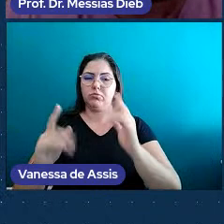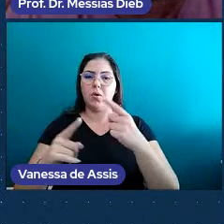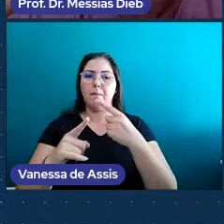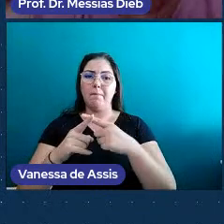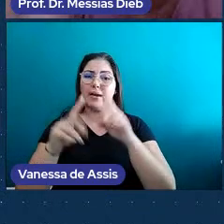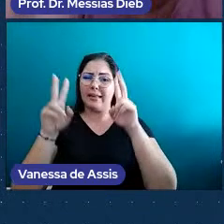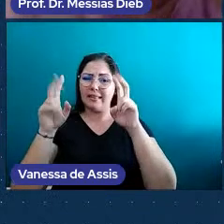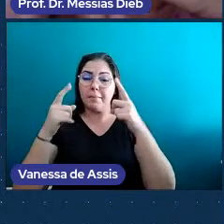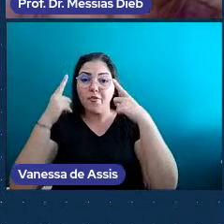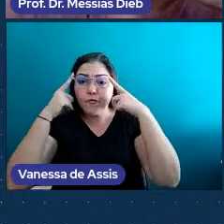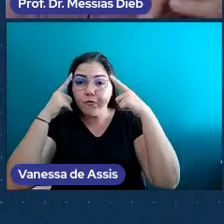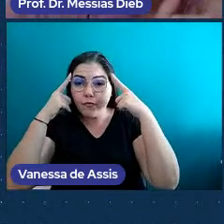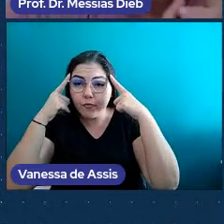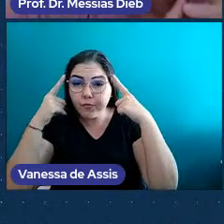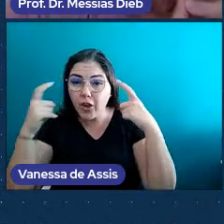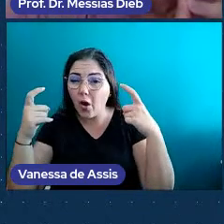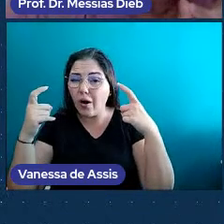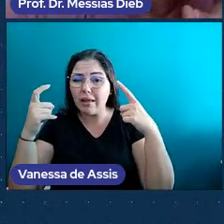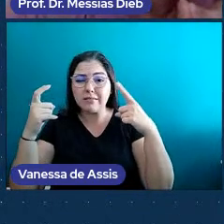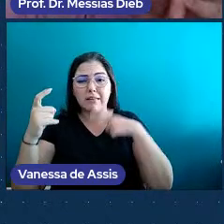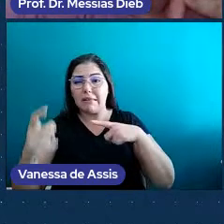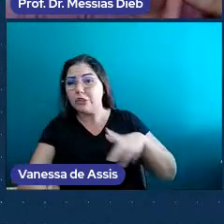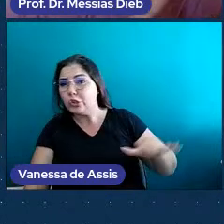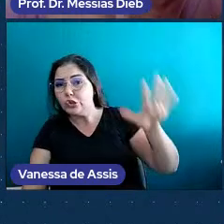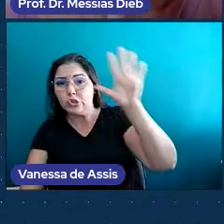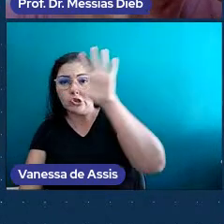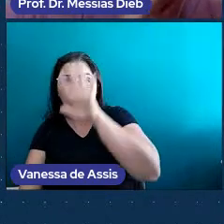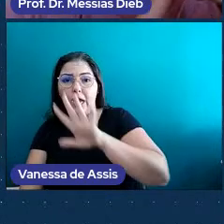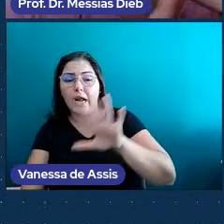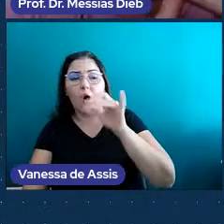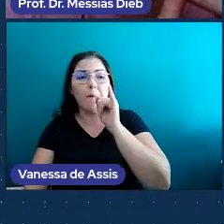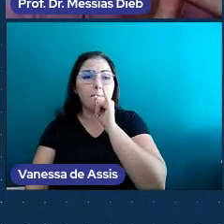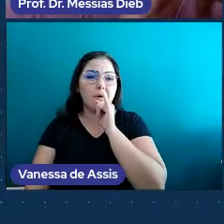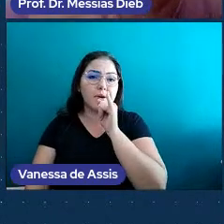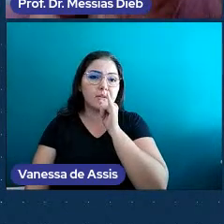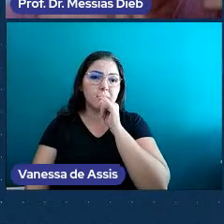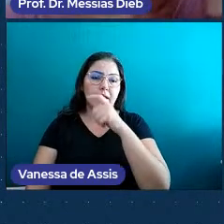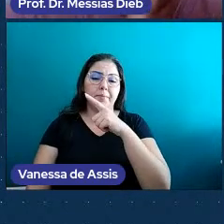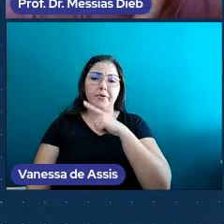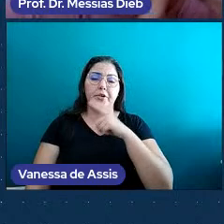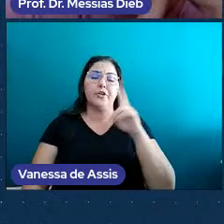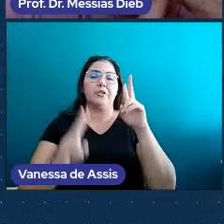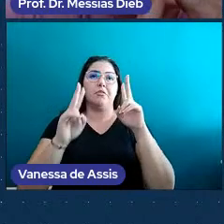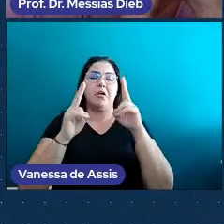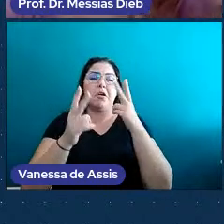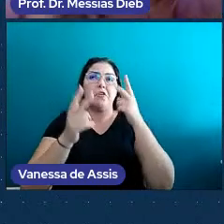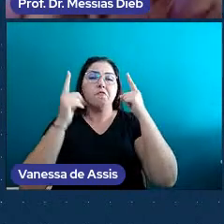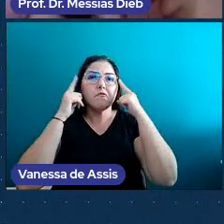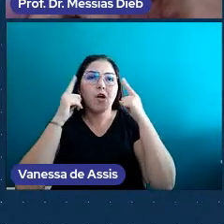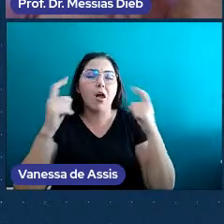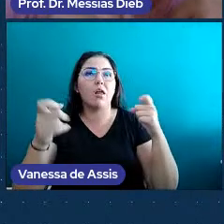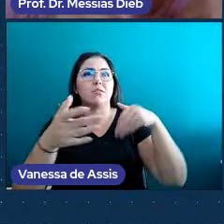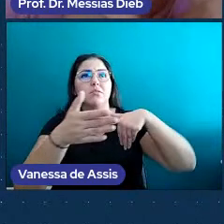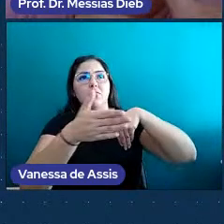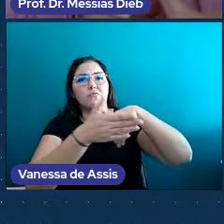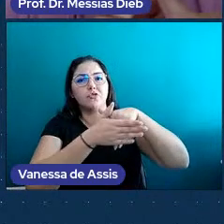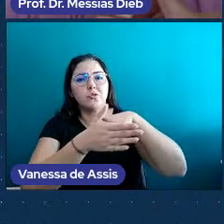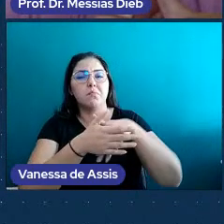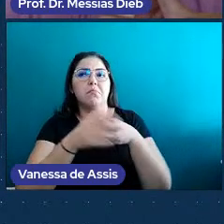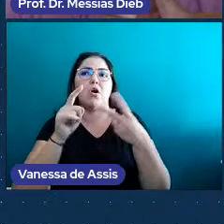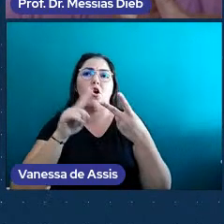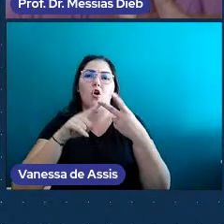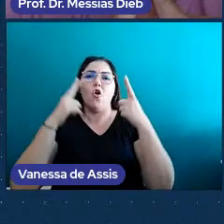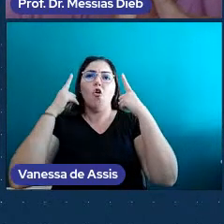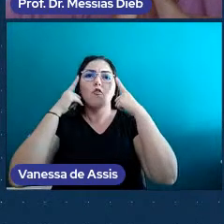muito amplo. Eu tenho violência nos estados de futebol, violência no trânsito, violência familiar. Eu tenho